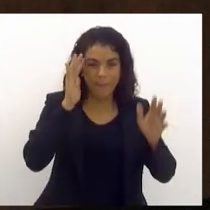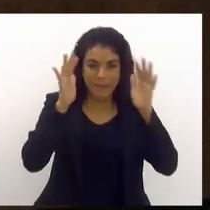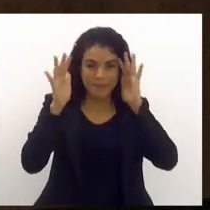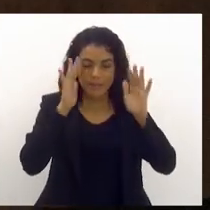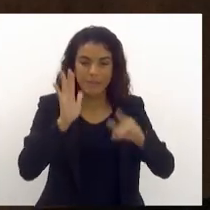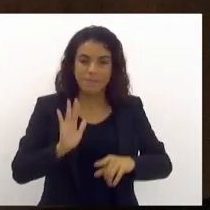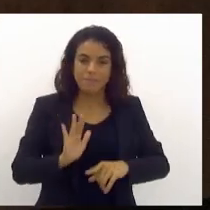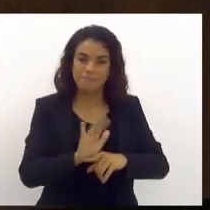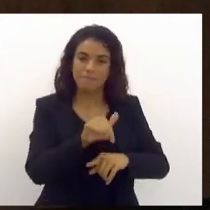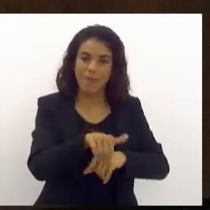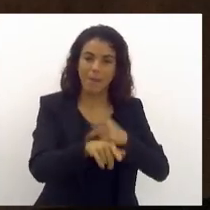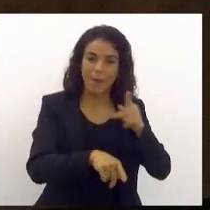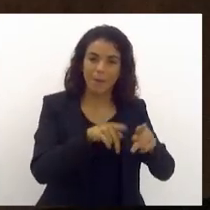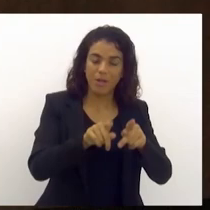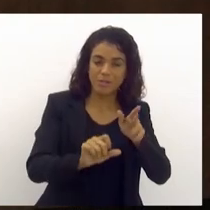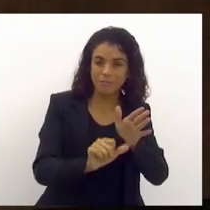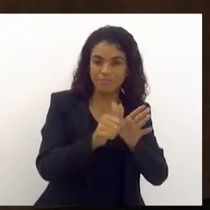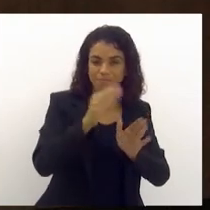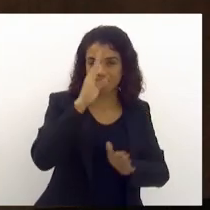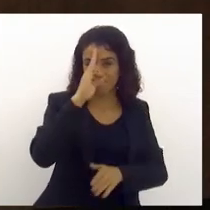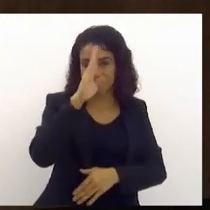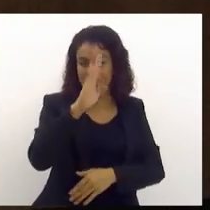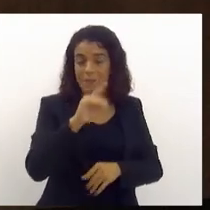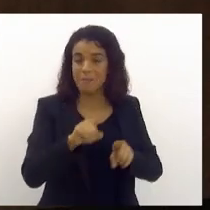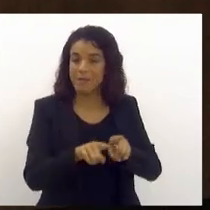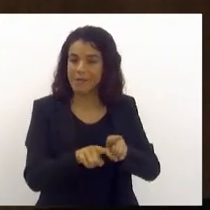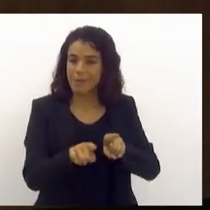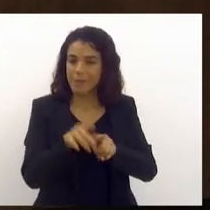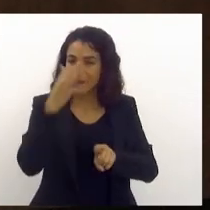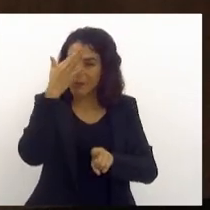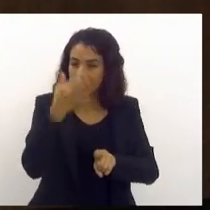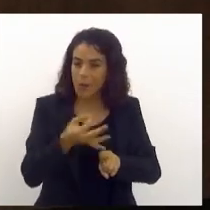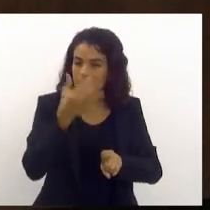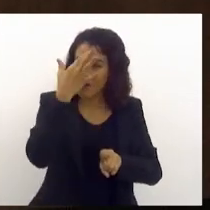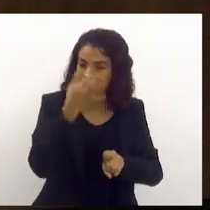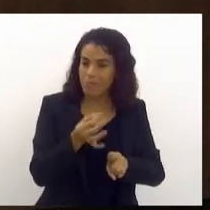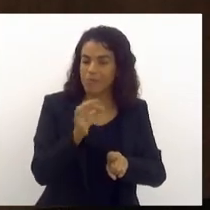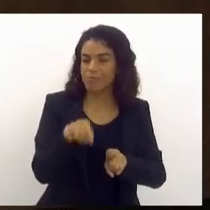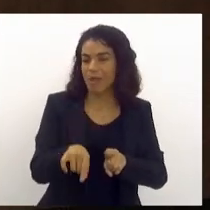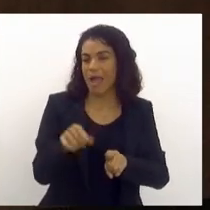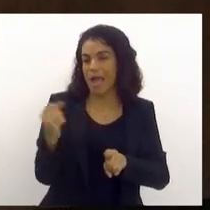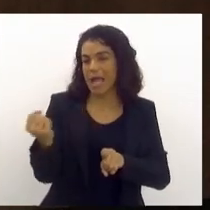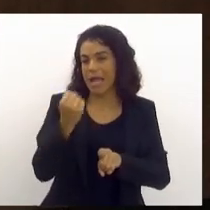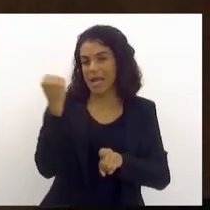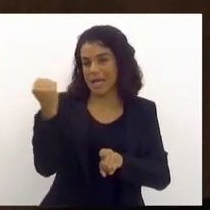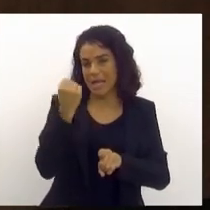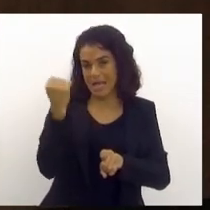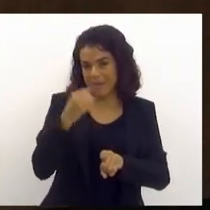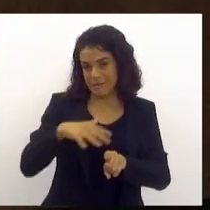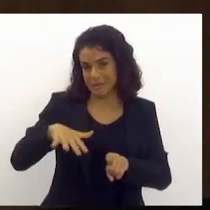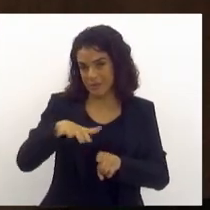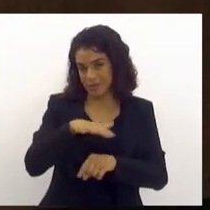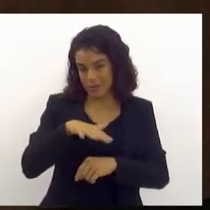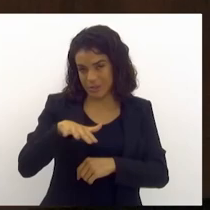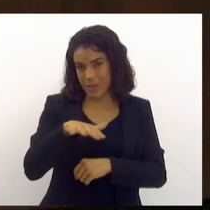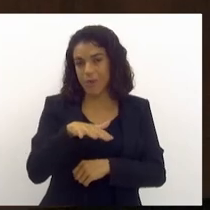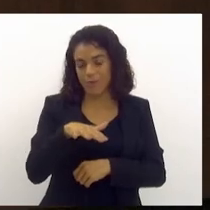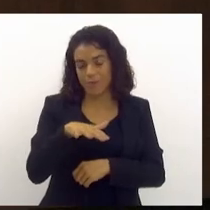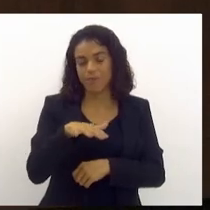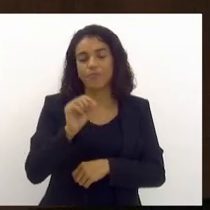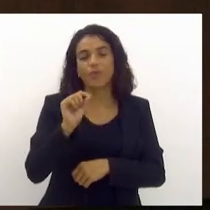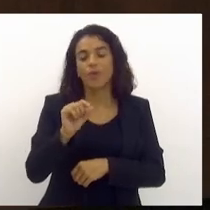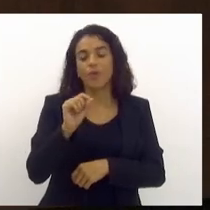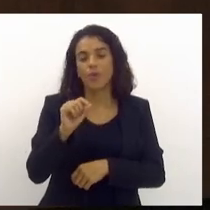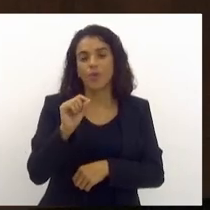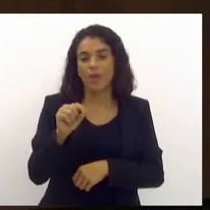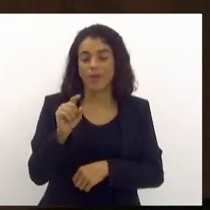benefício da população em primeiro lugar, mas também compreendendo a grave crise que é